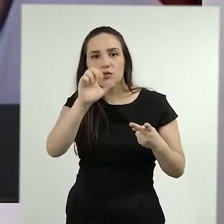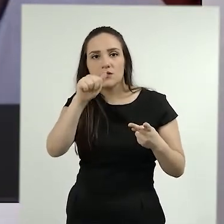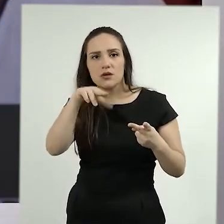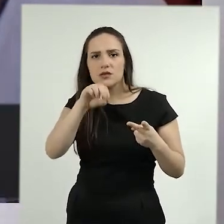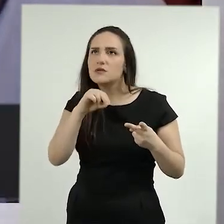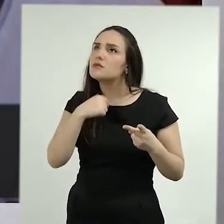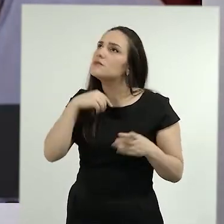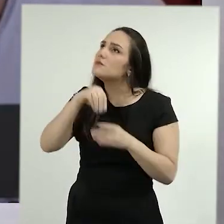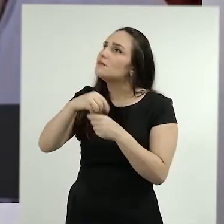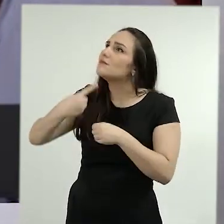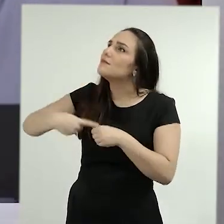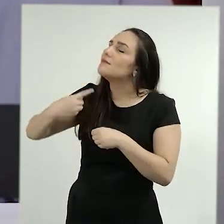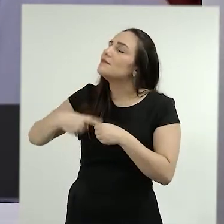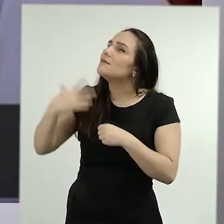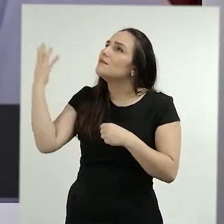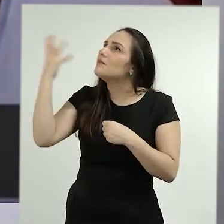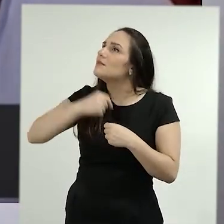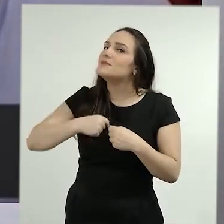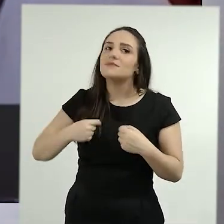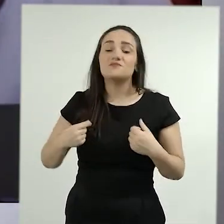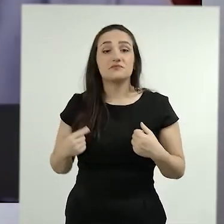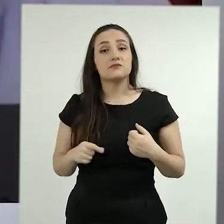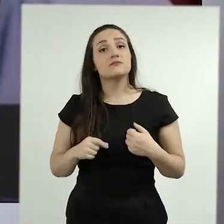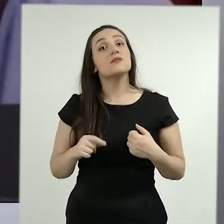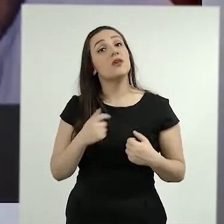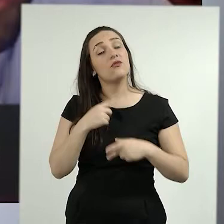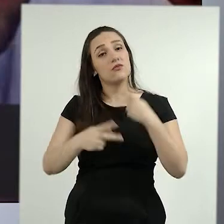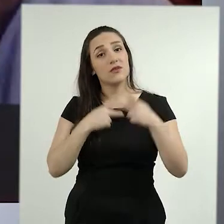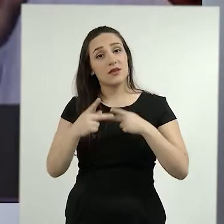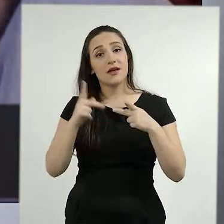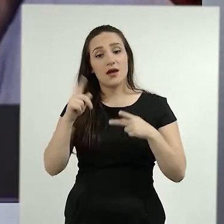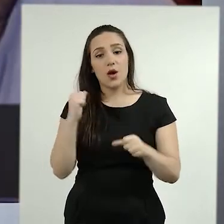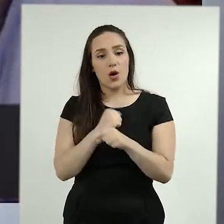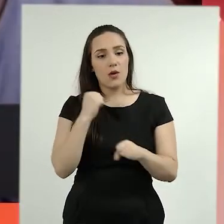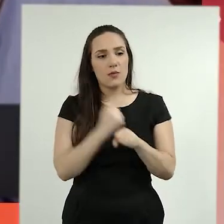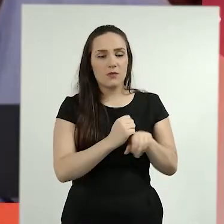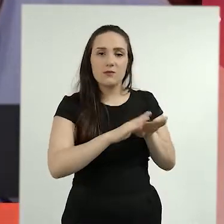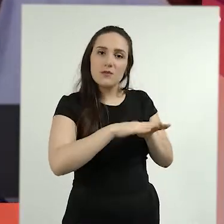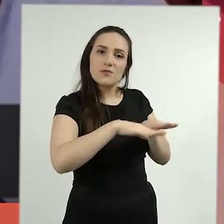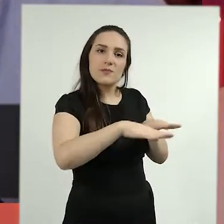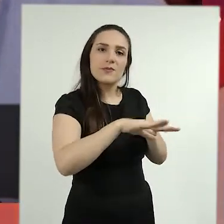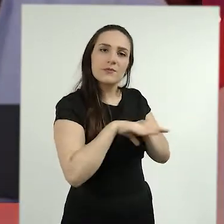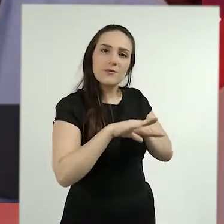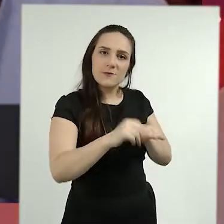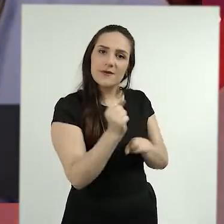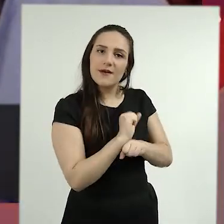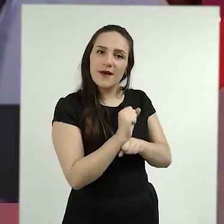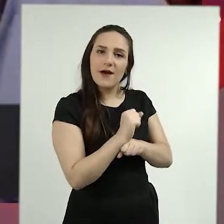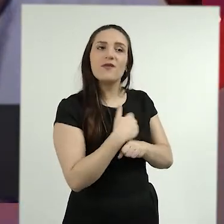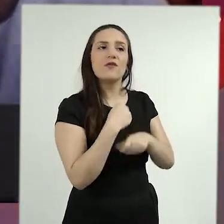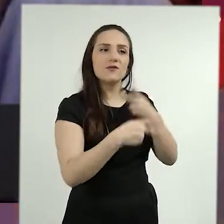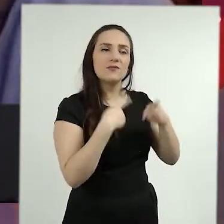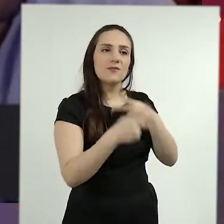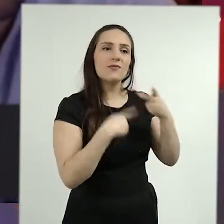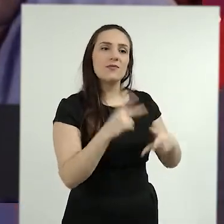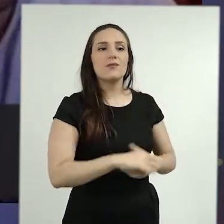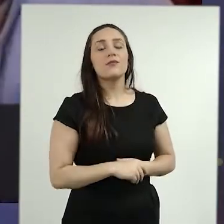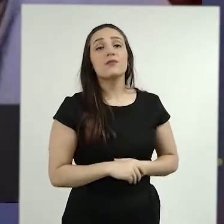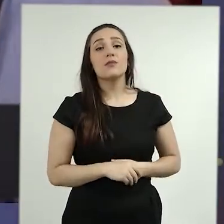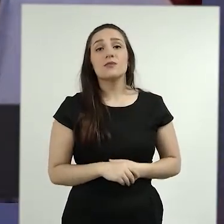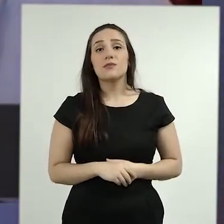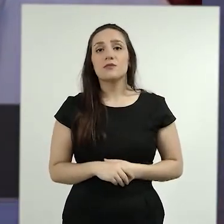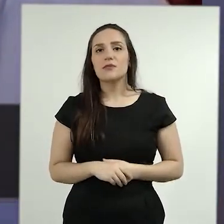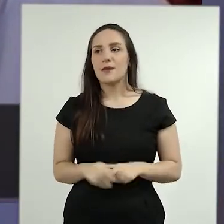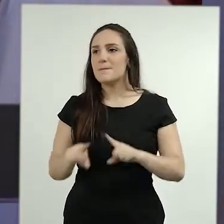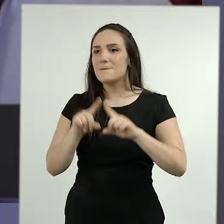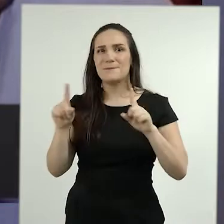minha cabeça na cidade, né? E uma coisa interessante, eu citei a obra do estacionamento, mas na verdade é super polêmico, sempre vai ser polêmico,